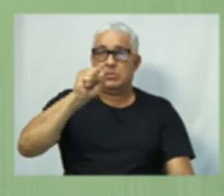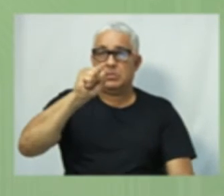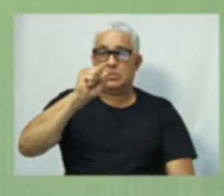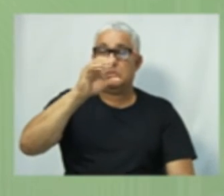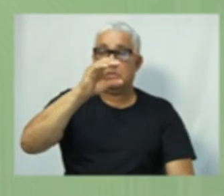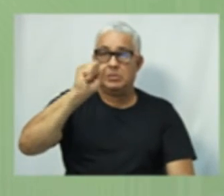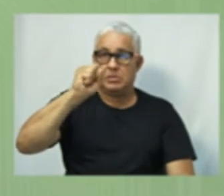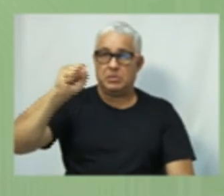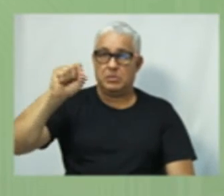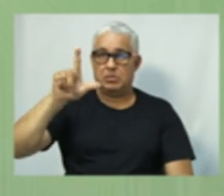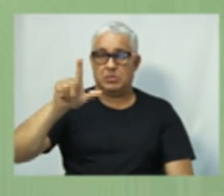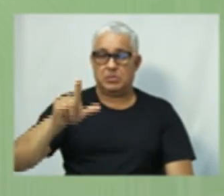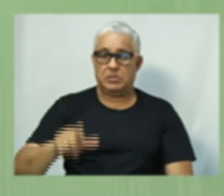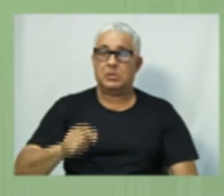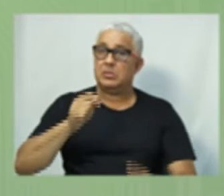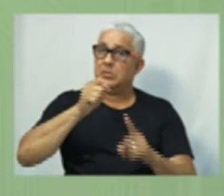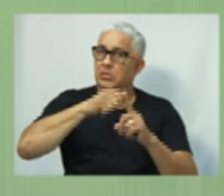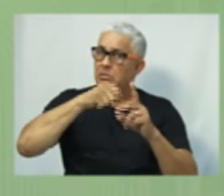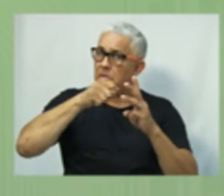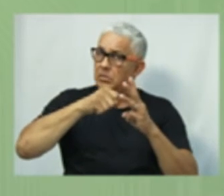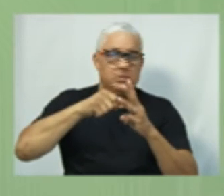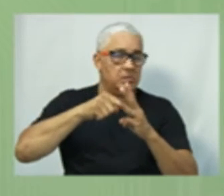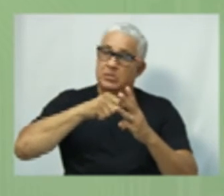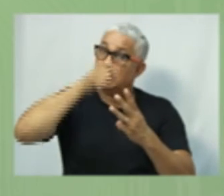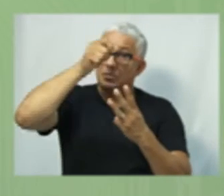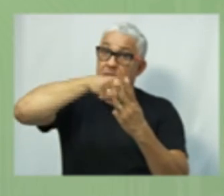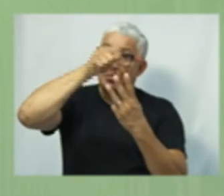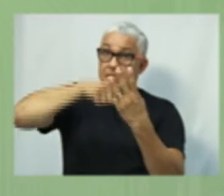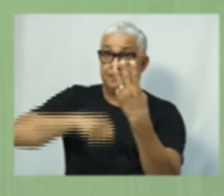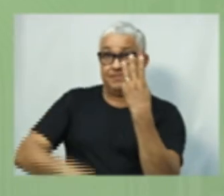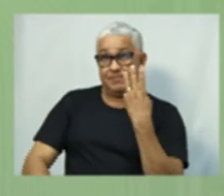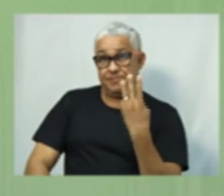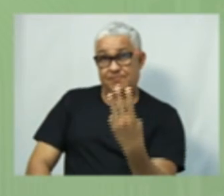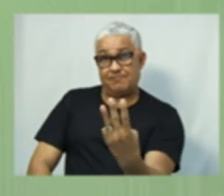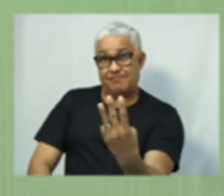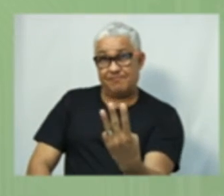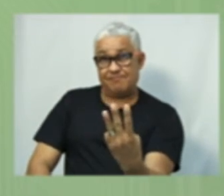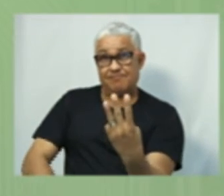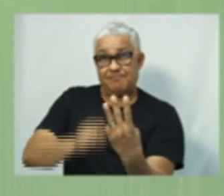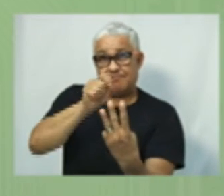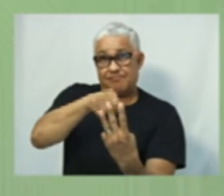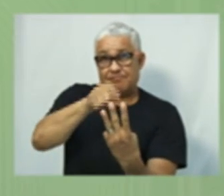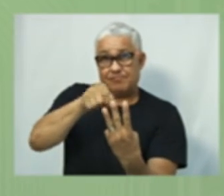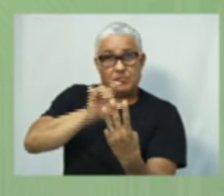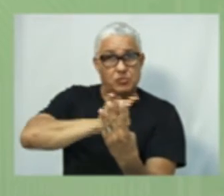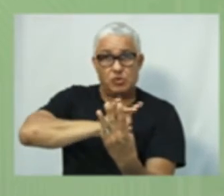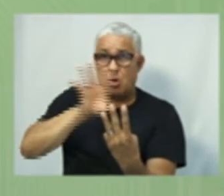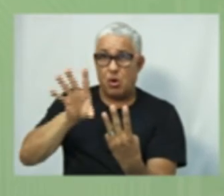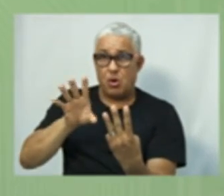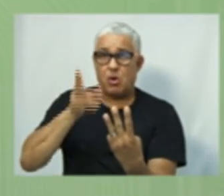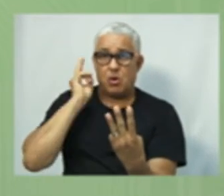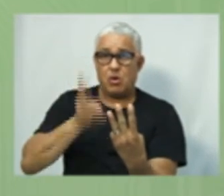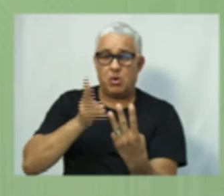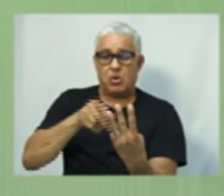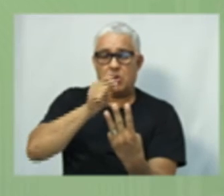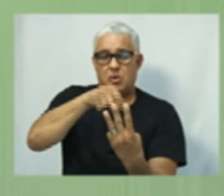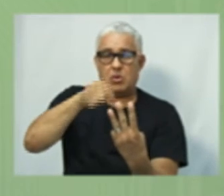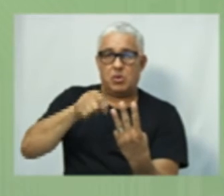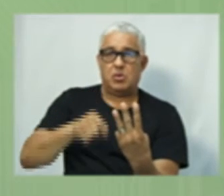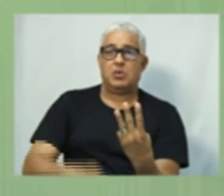né? Claro que não, pelo amor de Deus! Ele é trimestral, ele não é mensal.